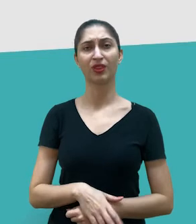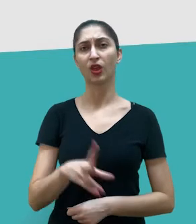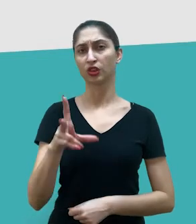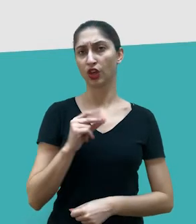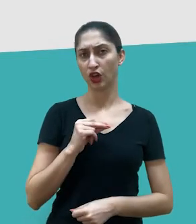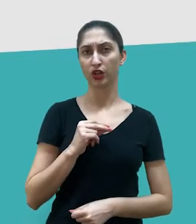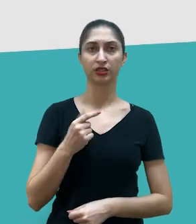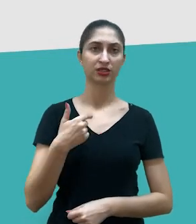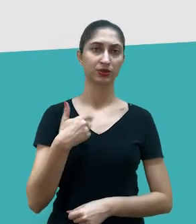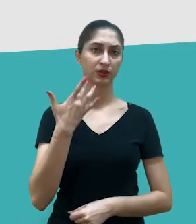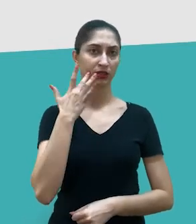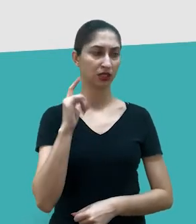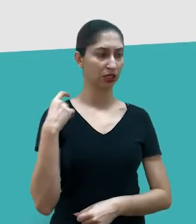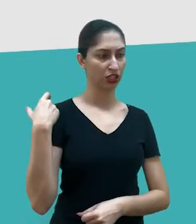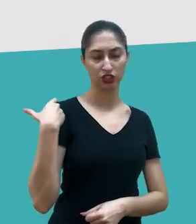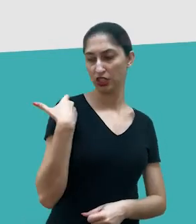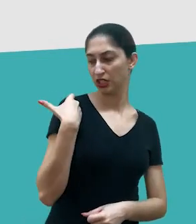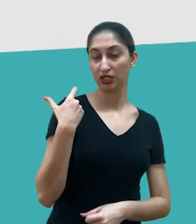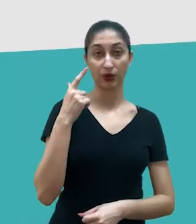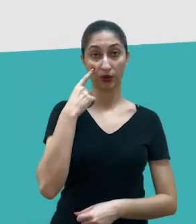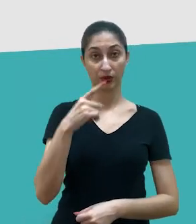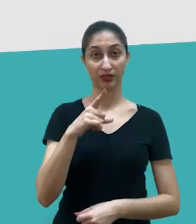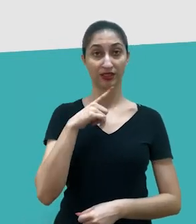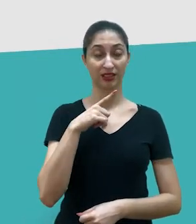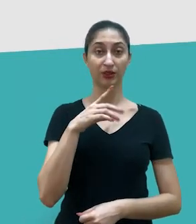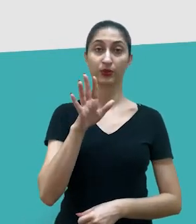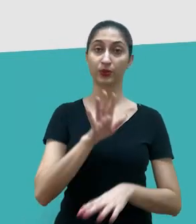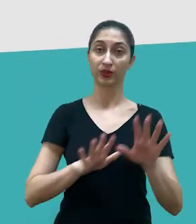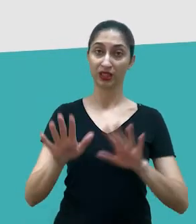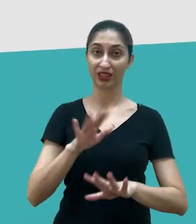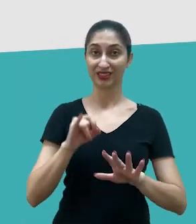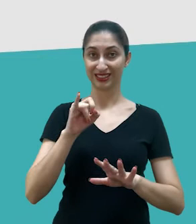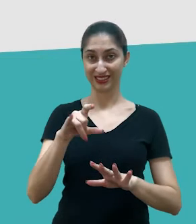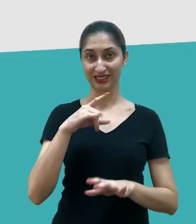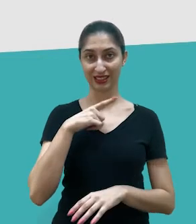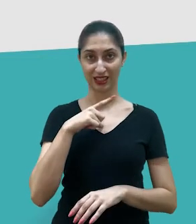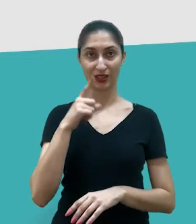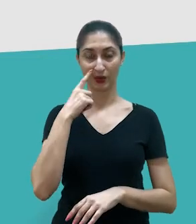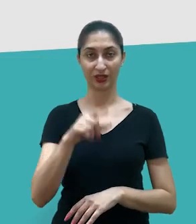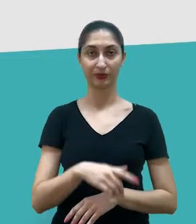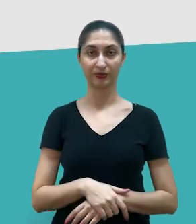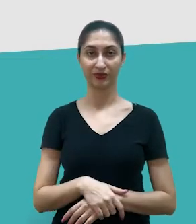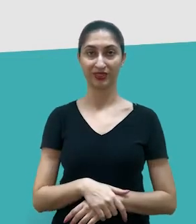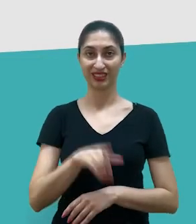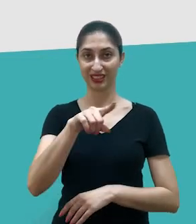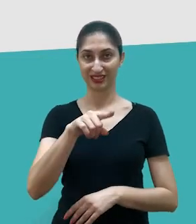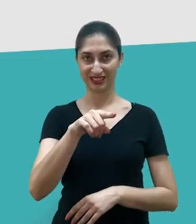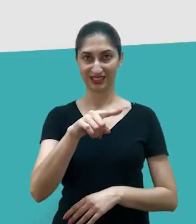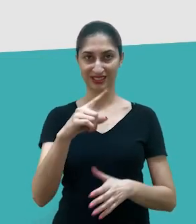não sei a etiquetinha. Então, tem aqui os cuidados. Quando tem o tanquinho, é para lavar a